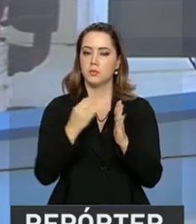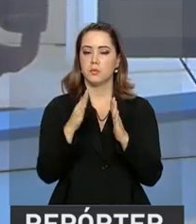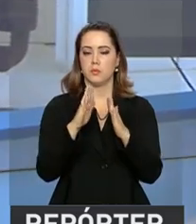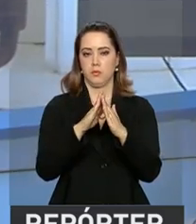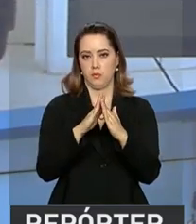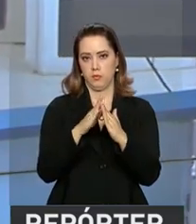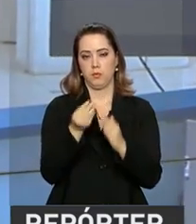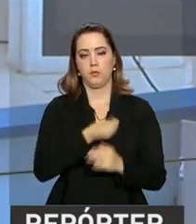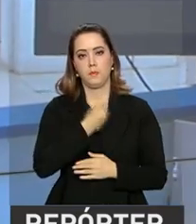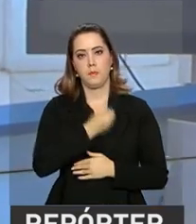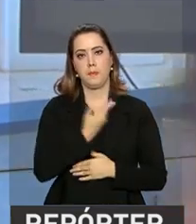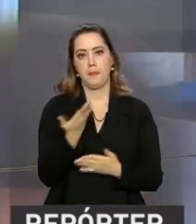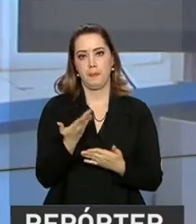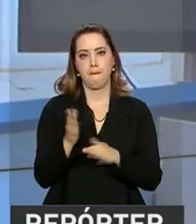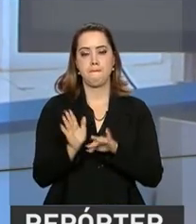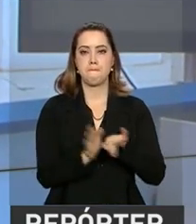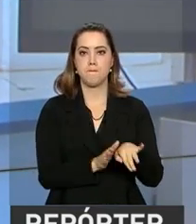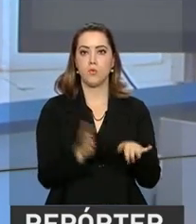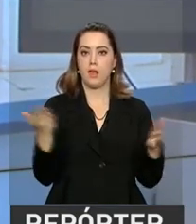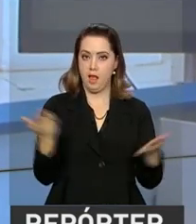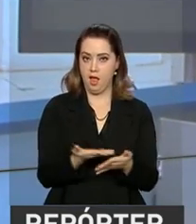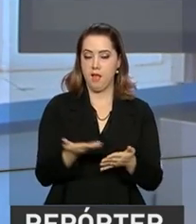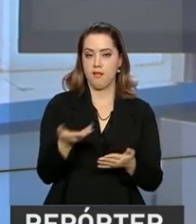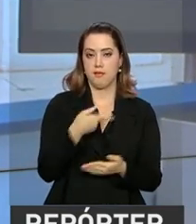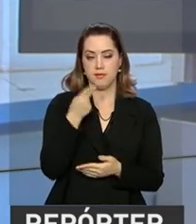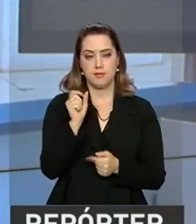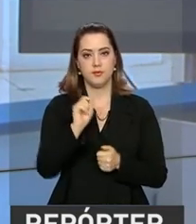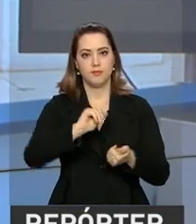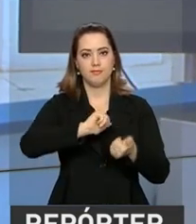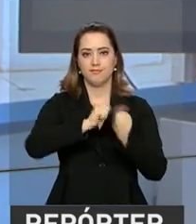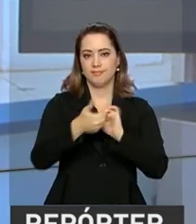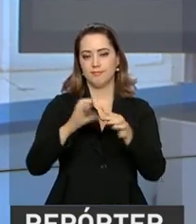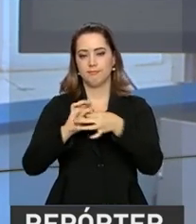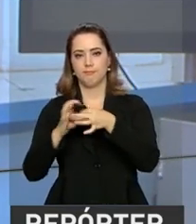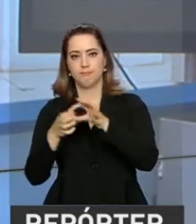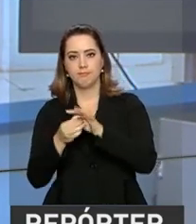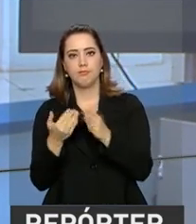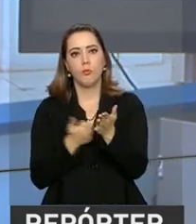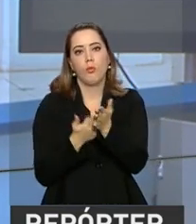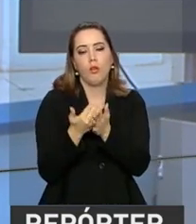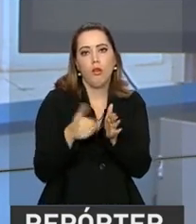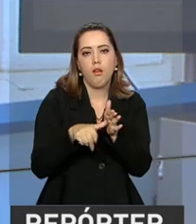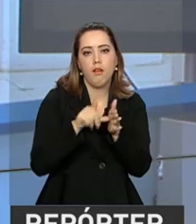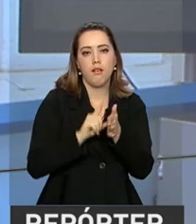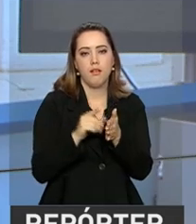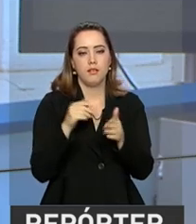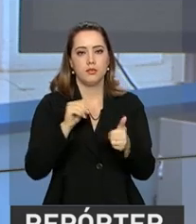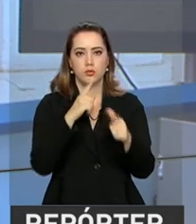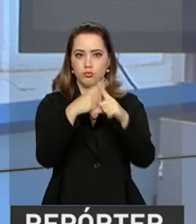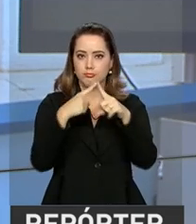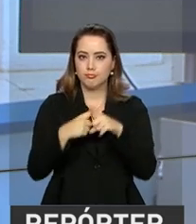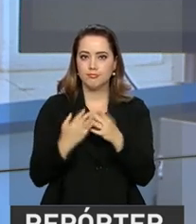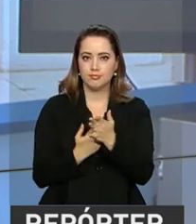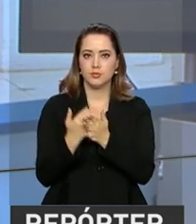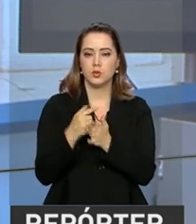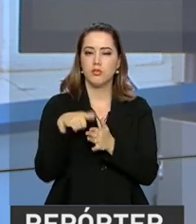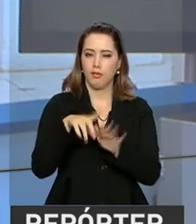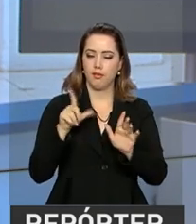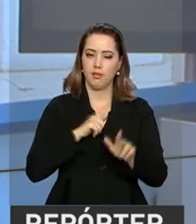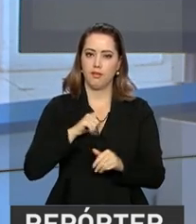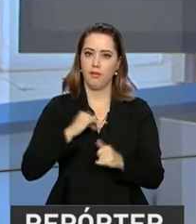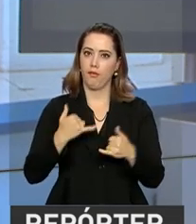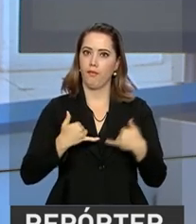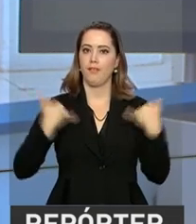assunto agora é Olimpíadas. Antes dos jogos começarem, os atletas brasileiros participaram de uma confraternização no Palácio do